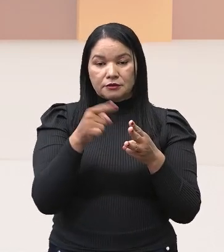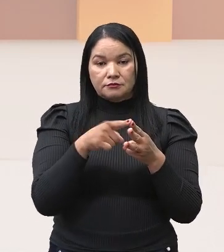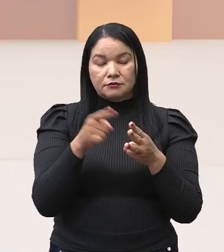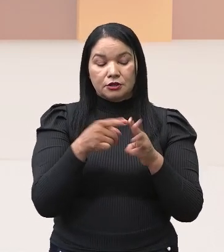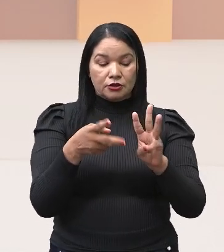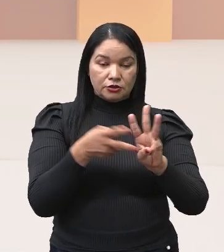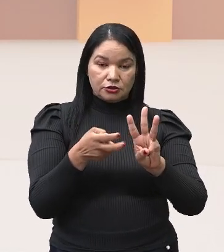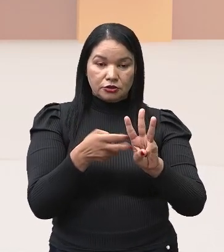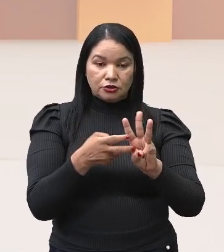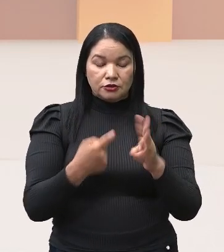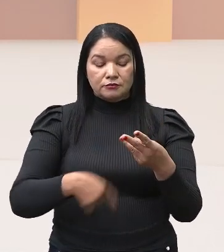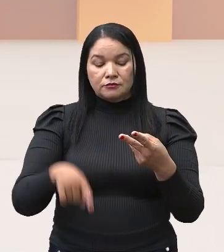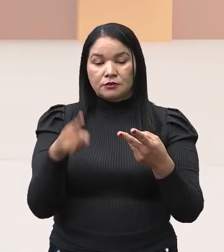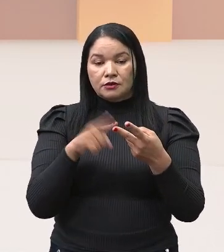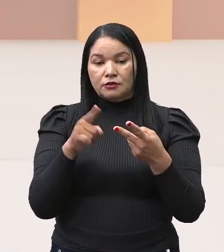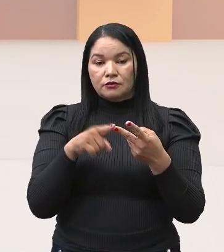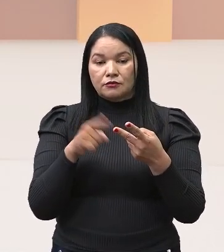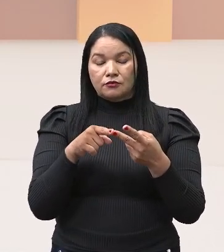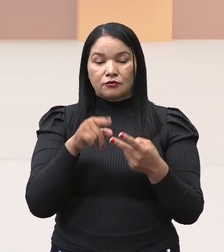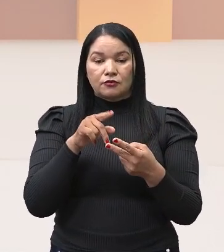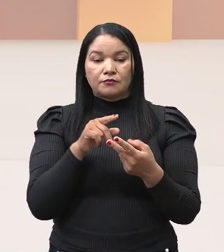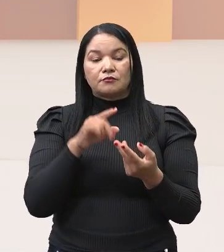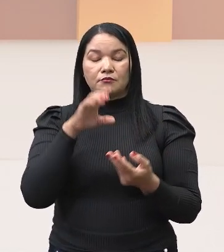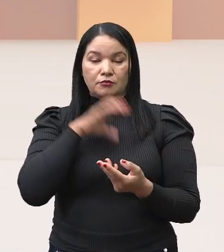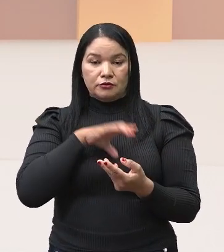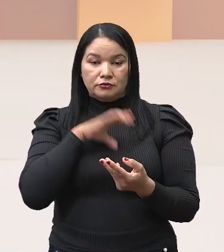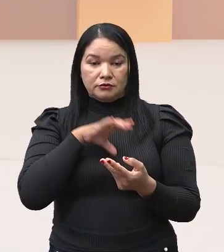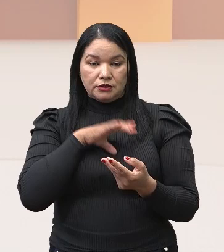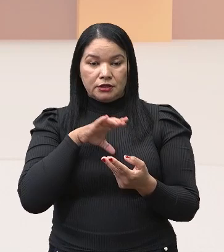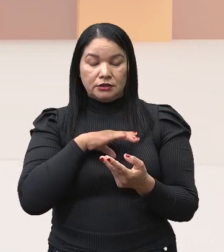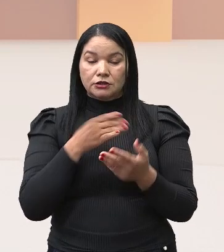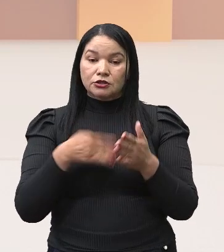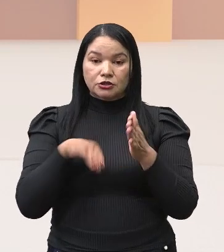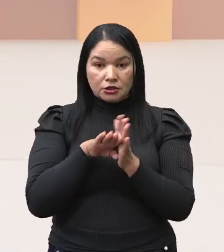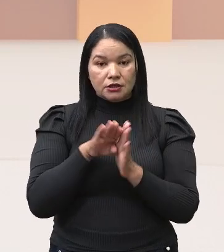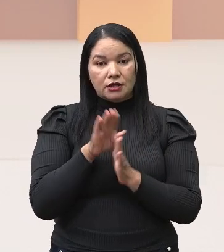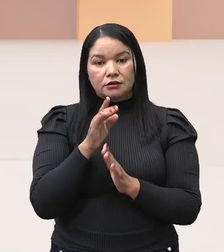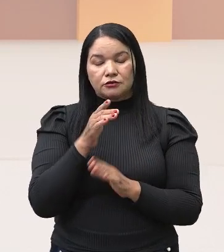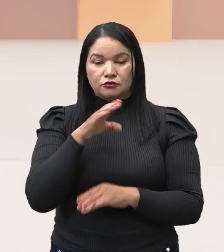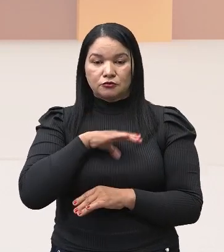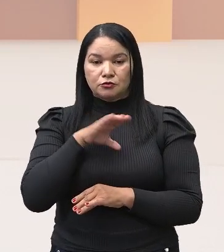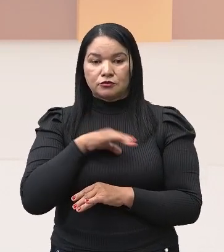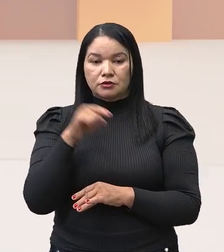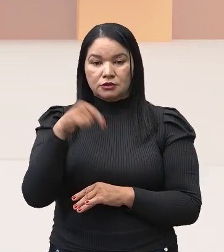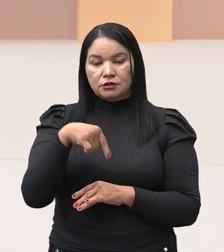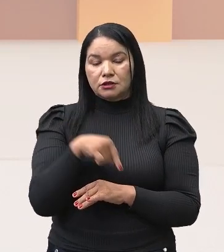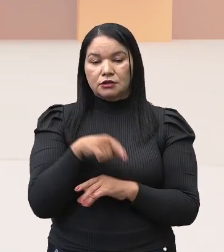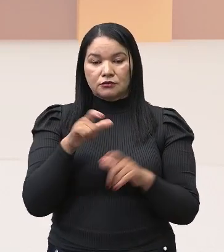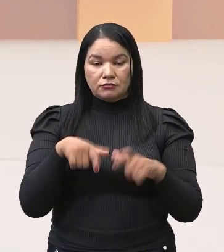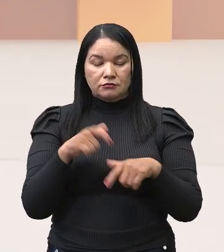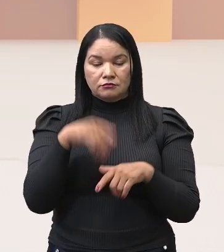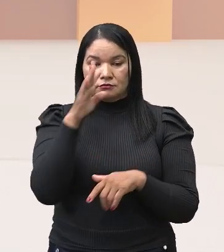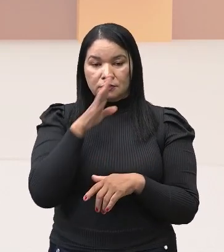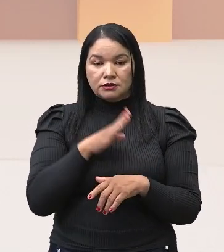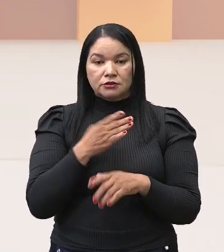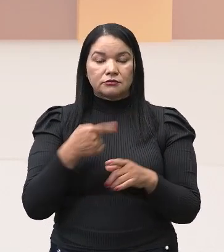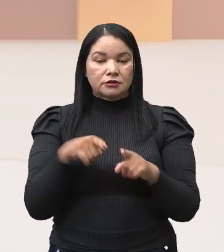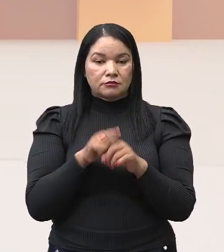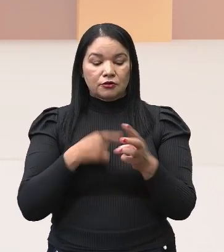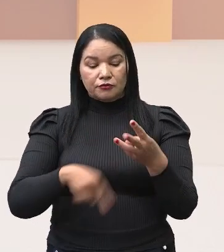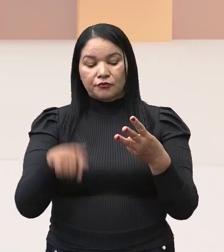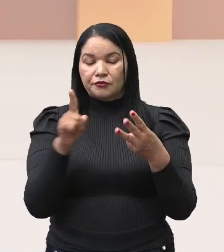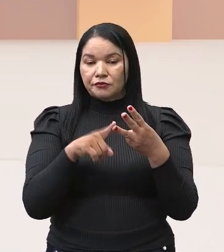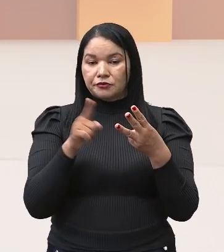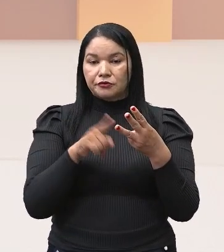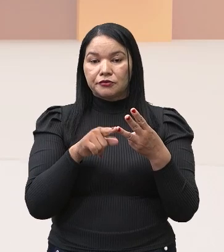indígena, depois a gente vai ter a portuguesa, com a chegada dos portugueses ao território brasileiro, e,